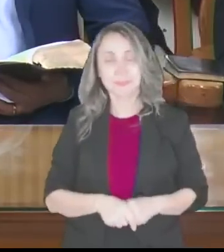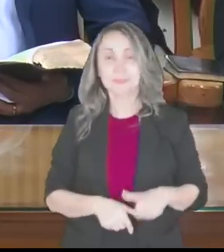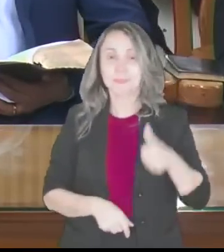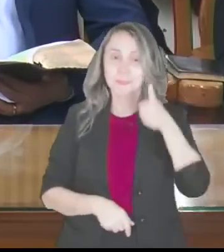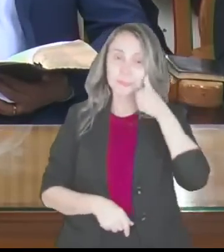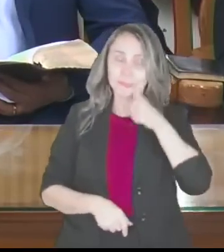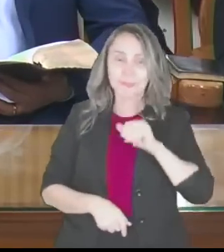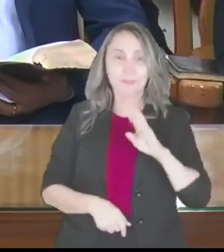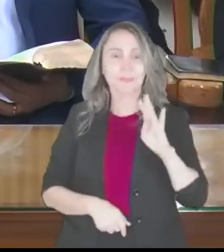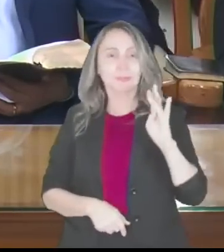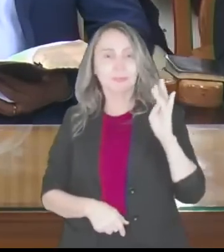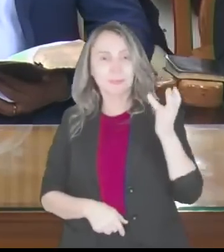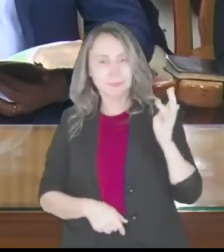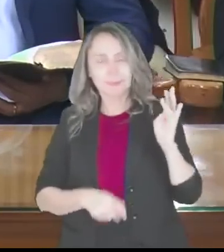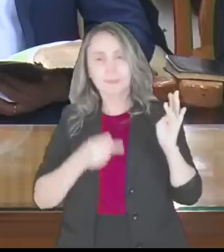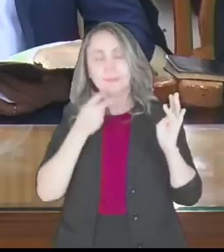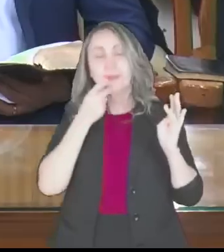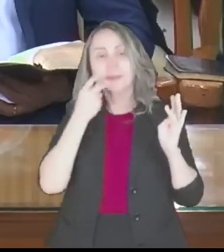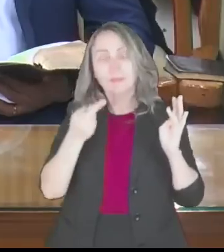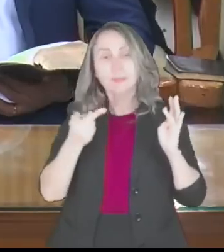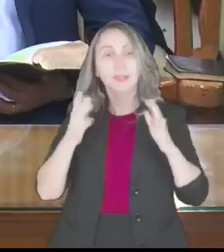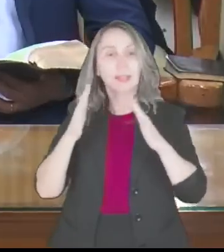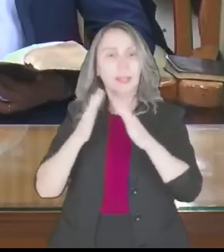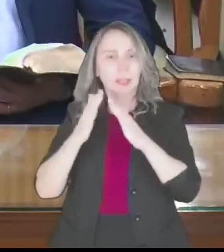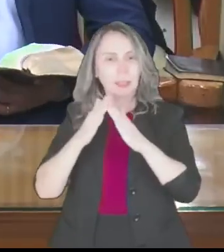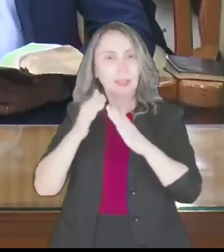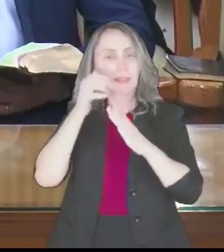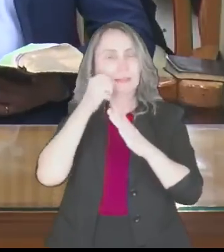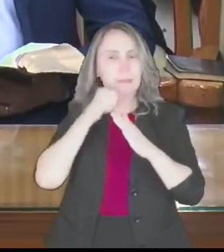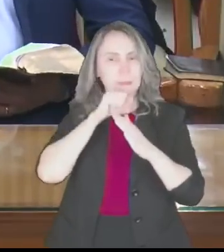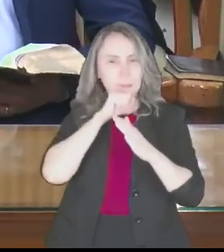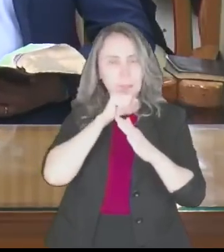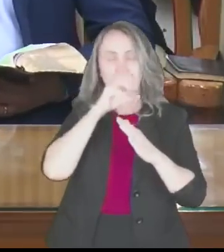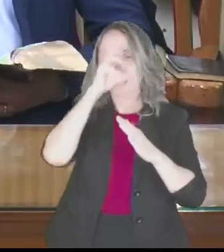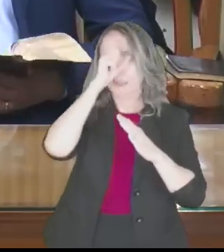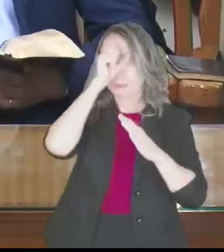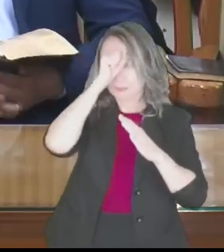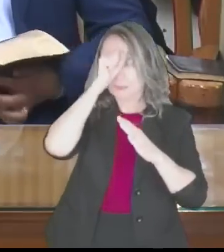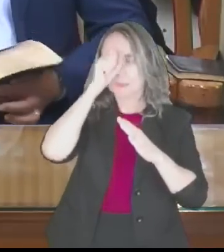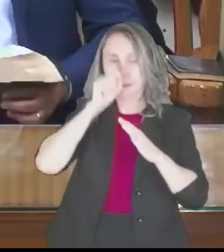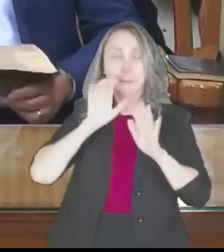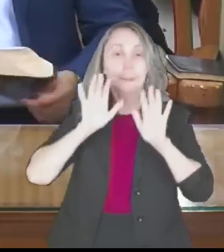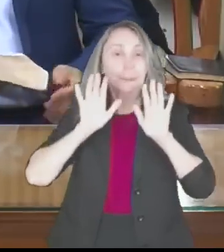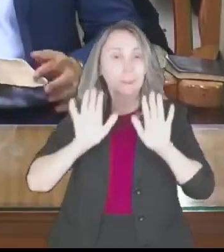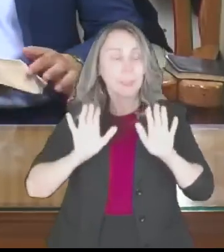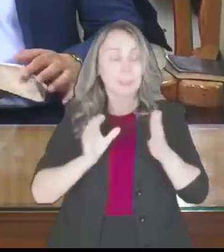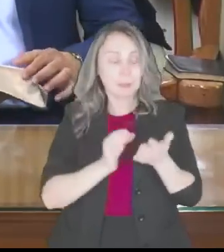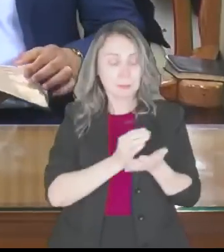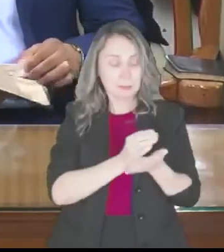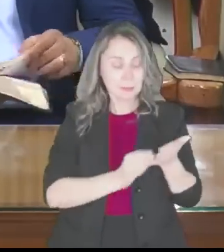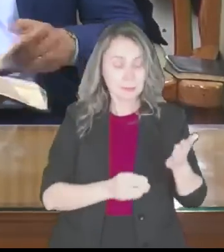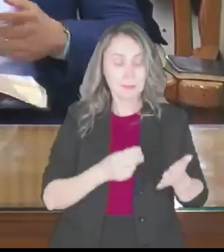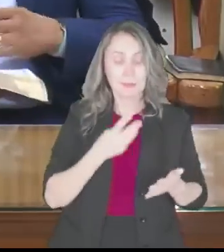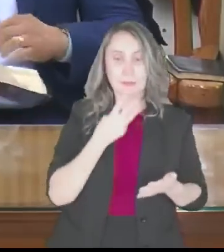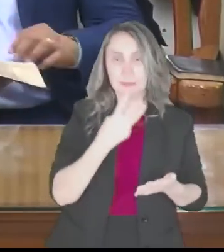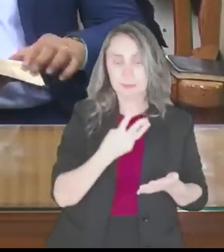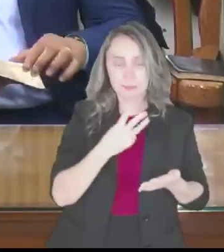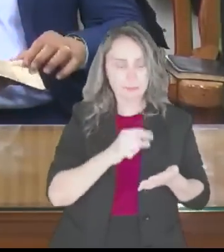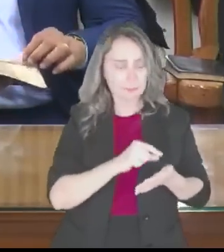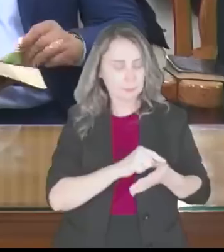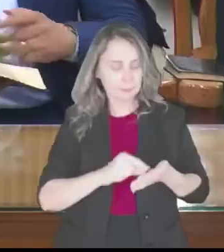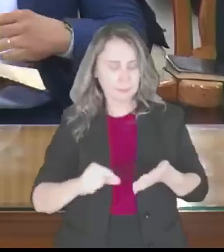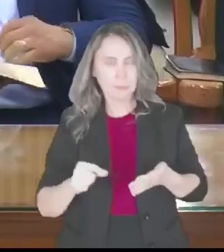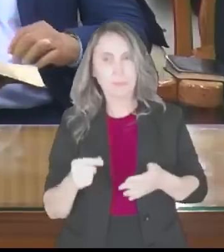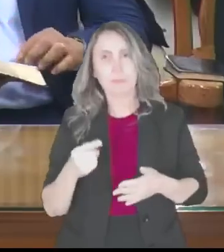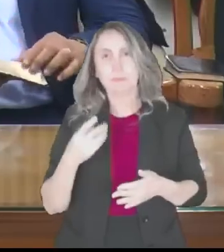mãe, aprender na casa, mas no capítulo 3 de Cantares, versículo 4, vamos voltar um